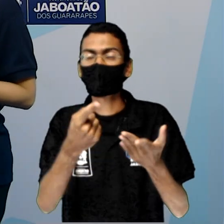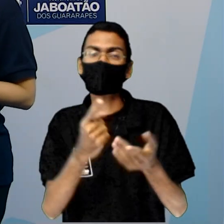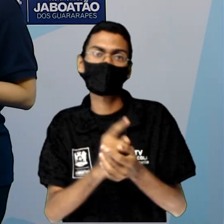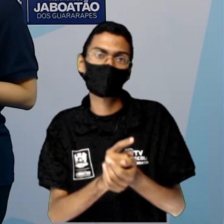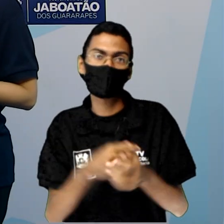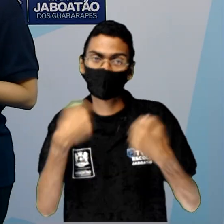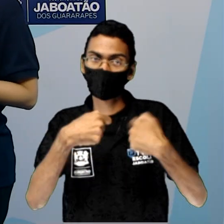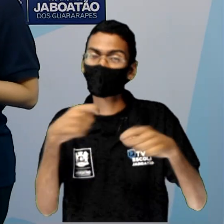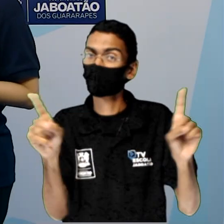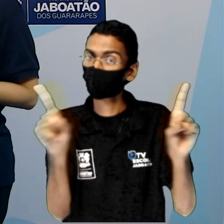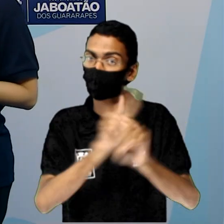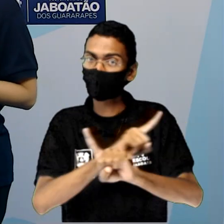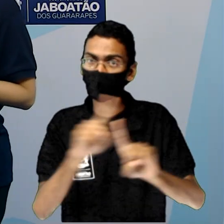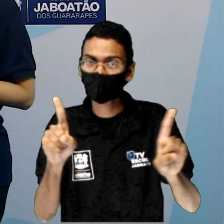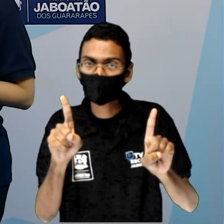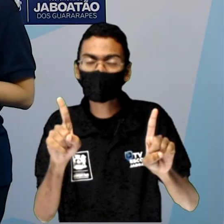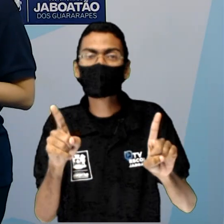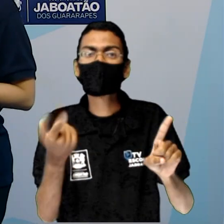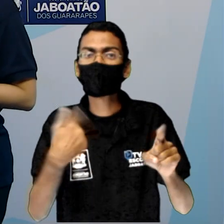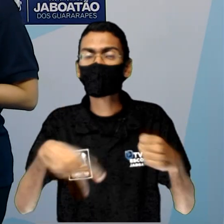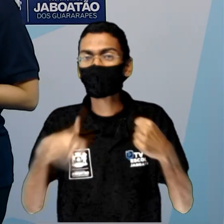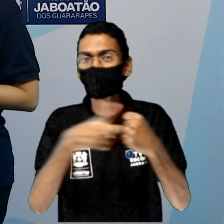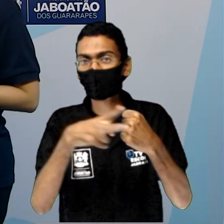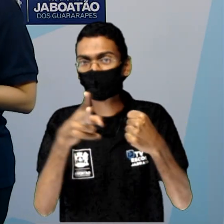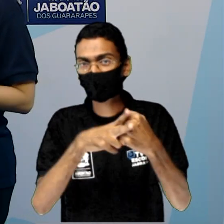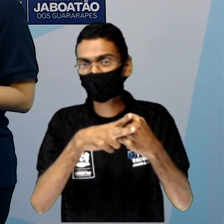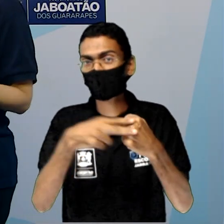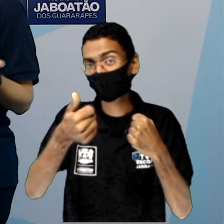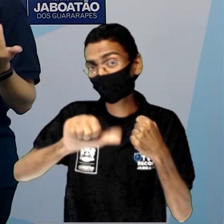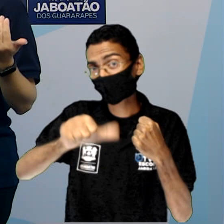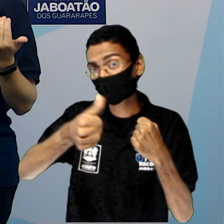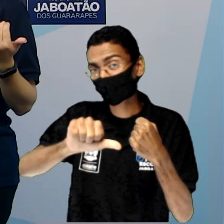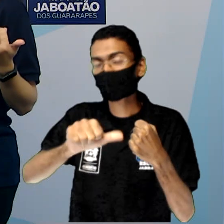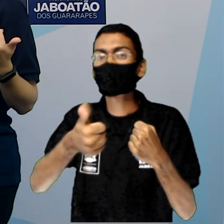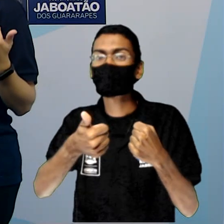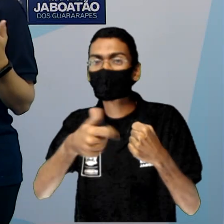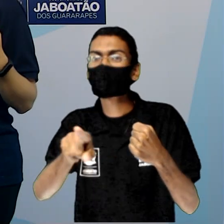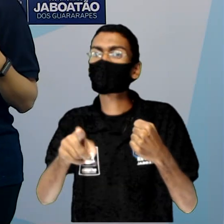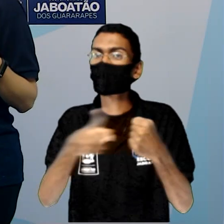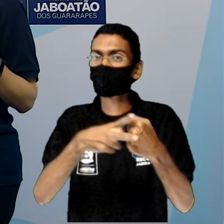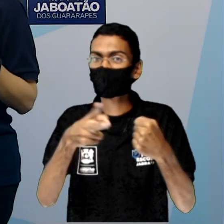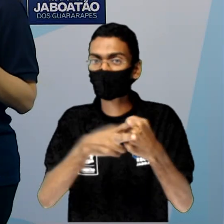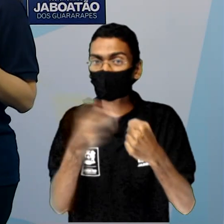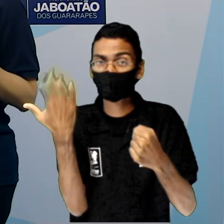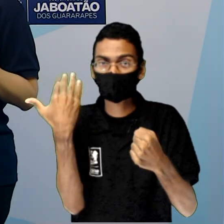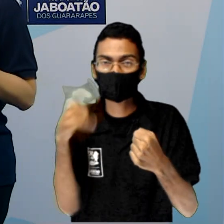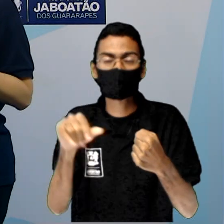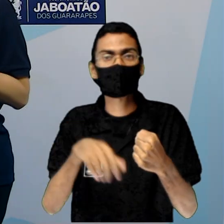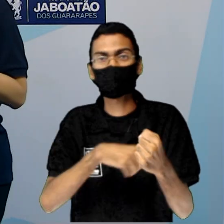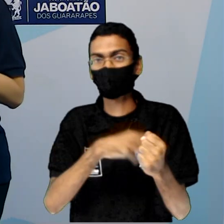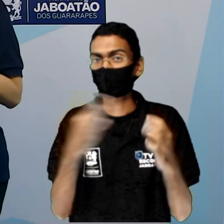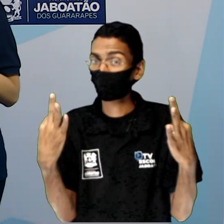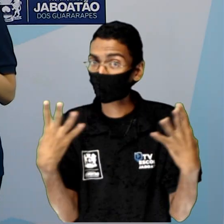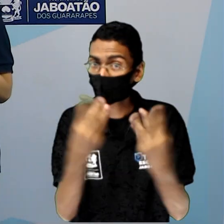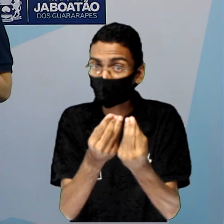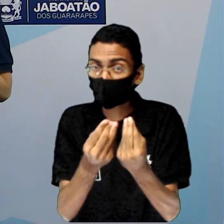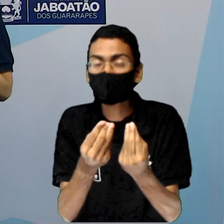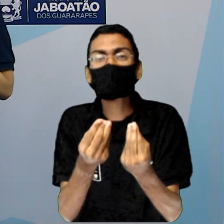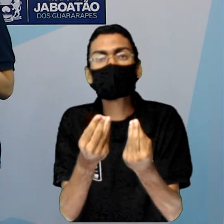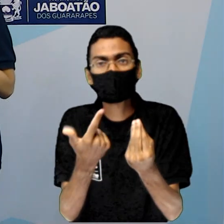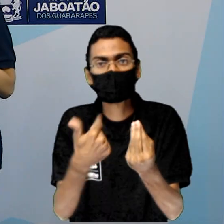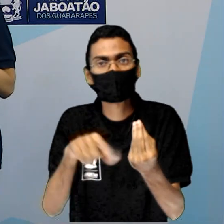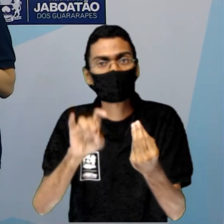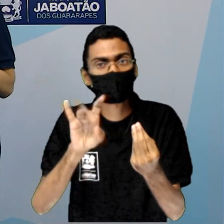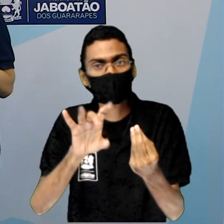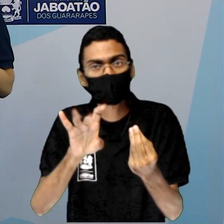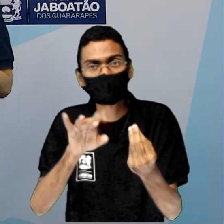not. Só que com os verbos regulares, os verbos no passado, de forma geral, não é só colocar o not. A